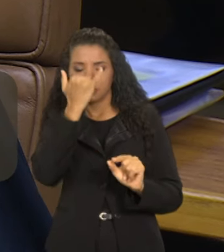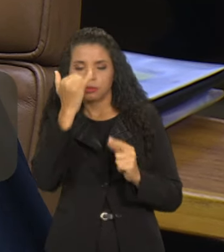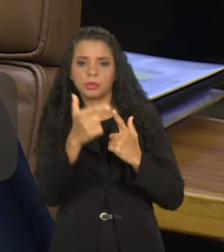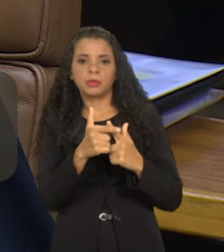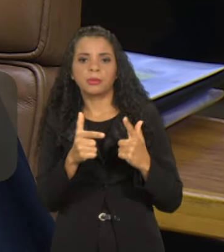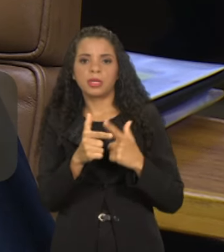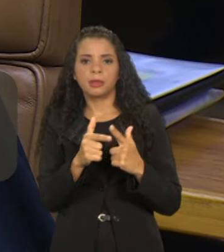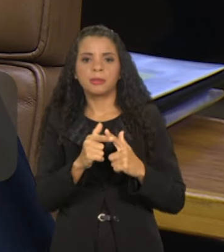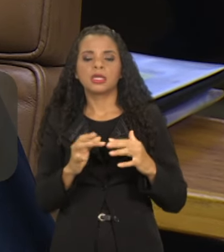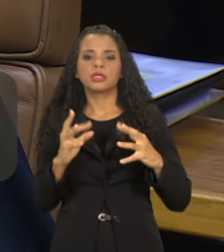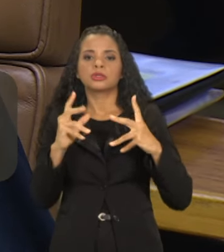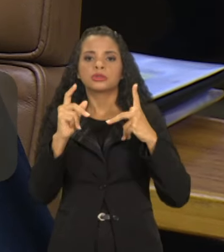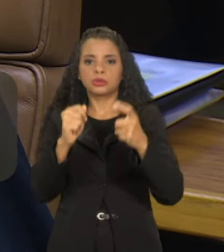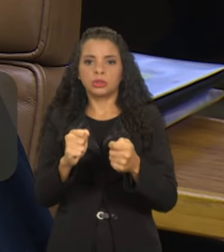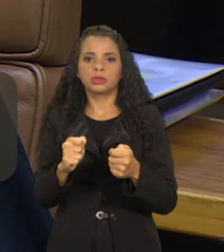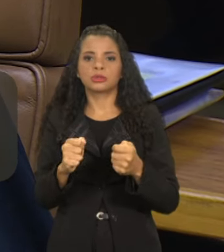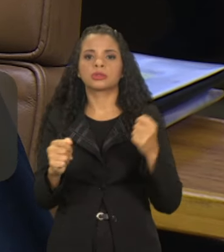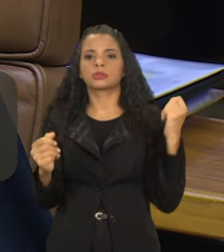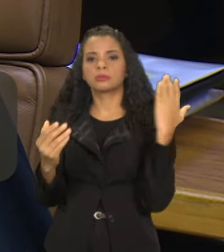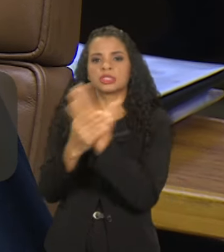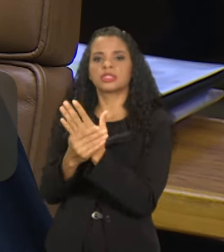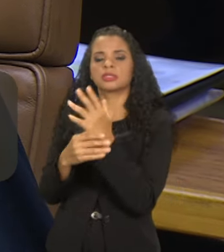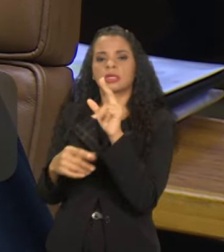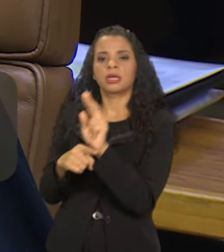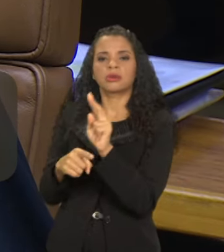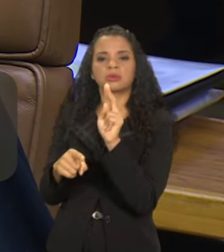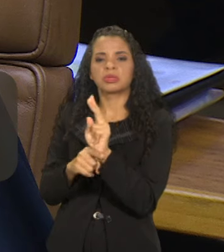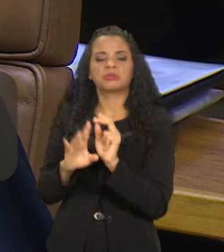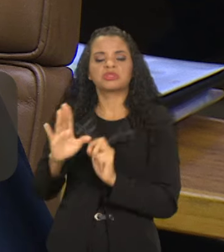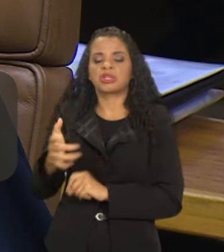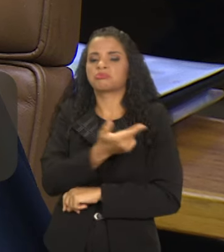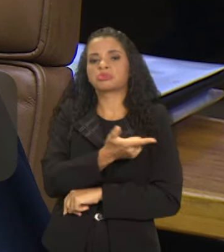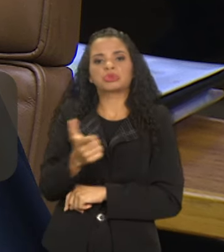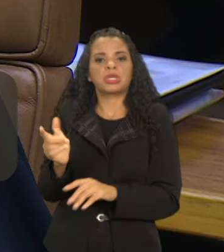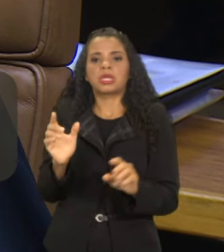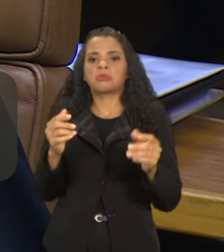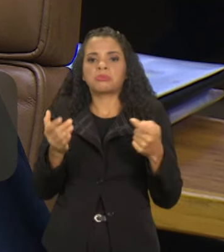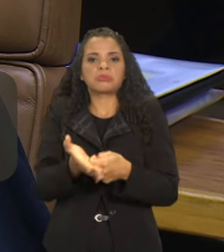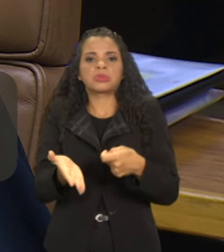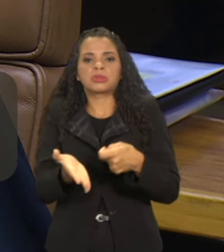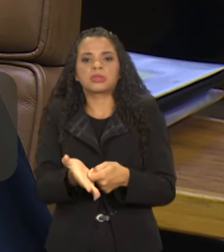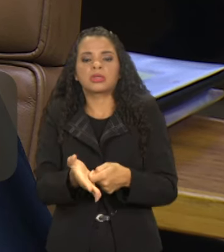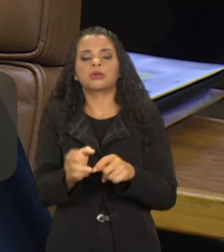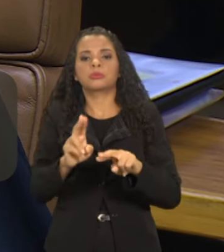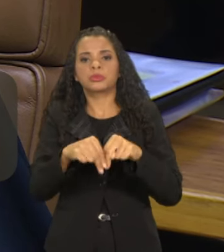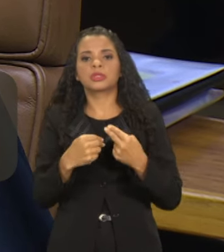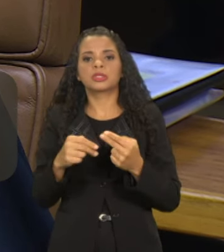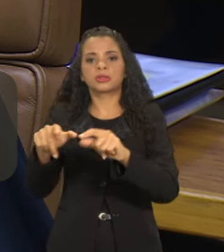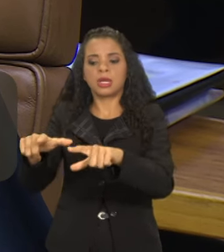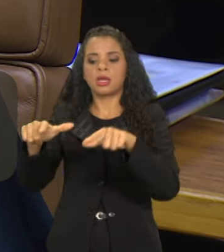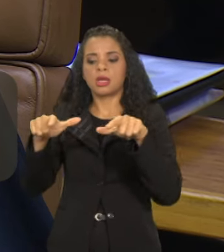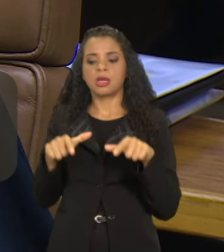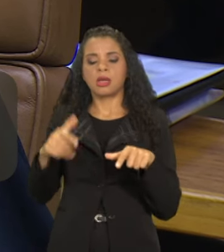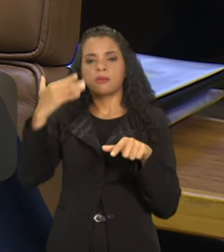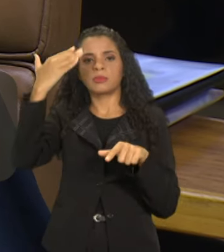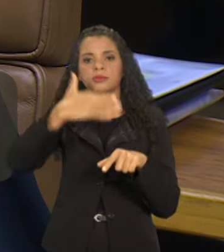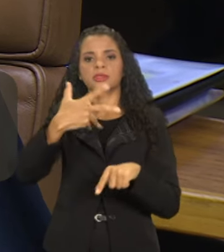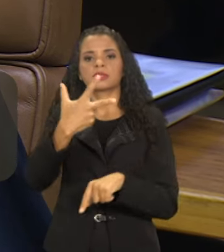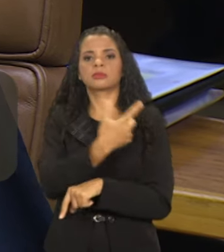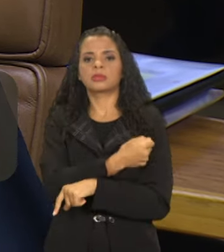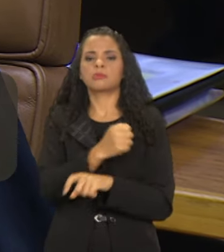da medida cautelar já não mais se encontram presentes. No atual momento, a exigência do comprovante de vacinação pode ser reavaliada pelas